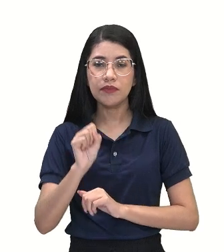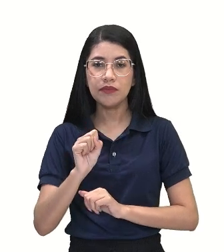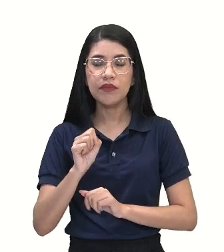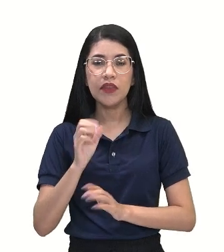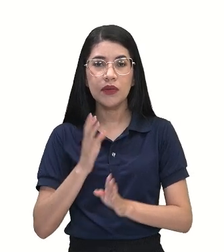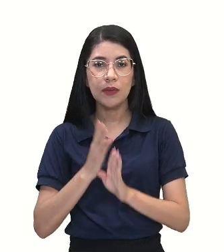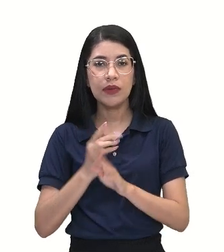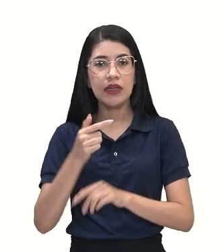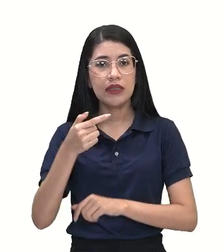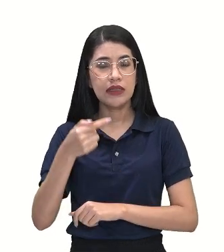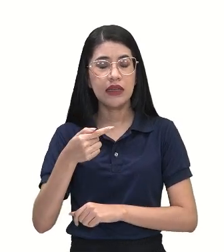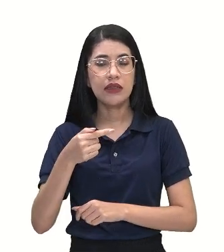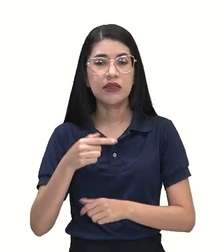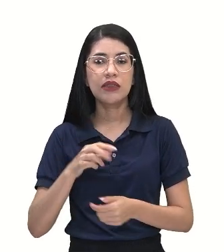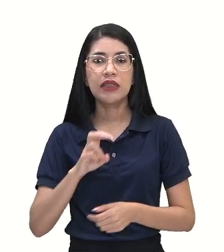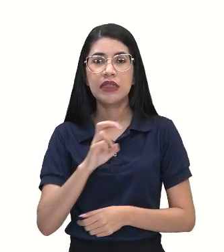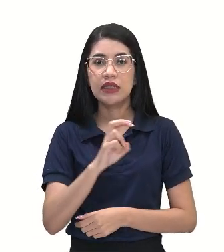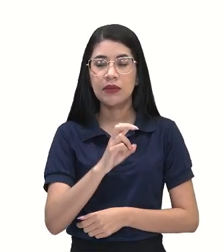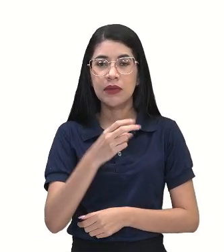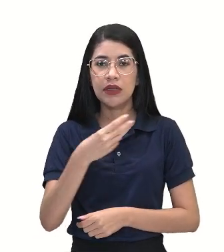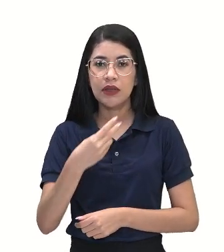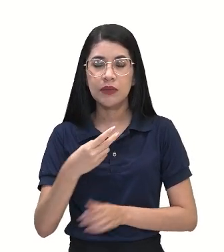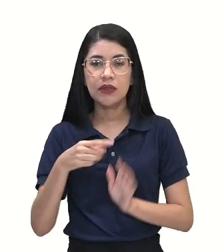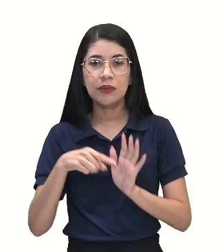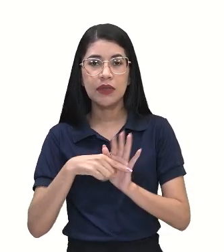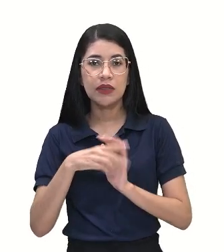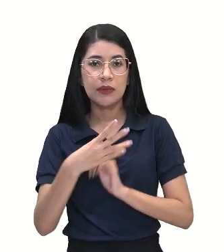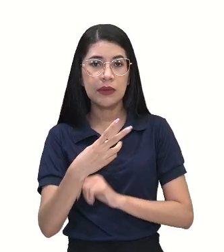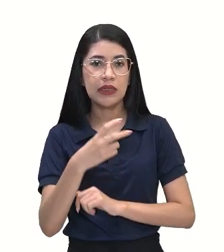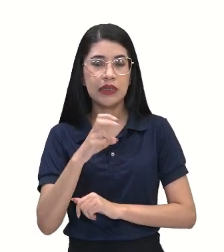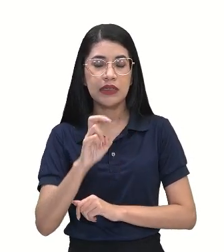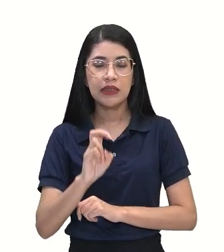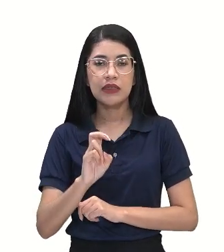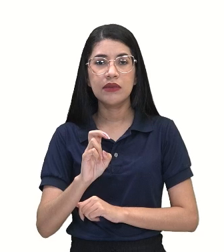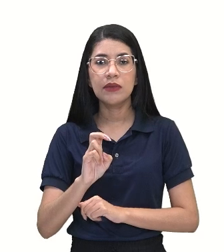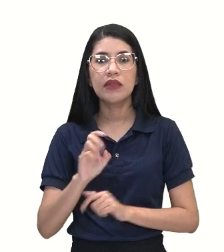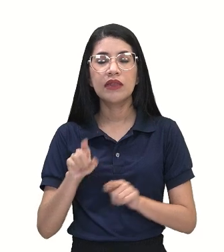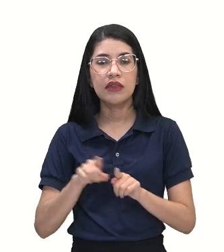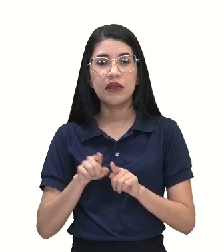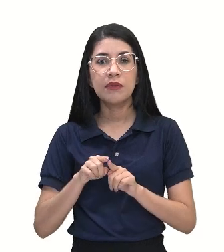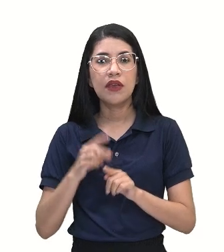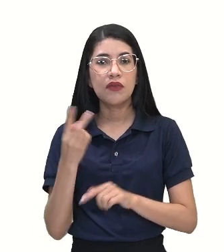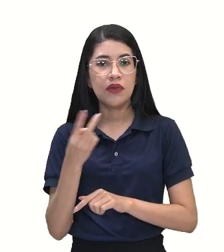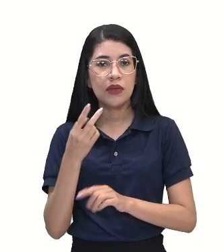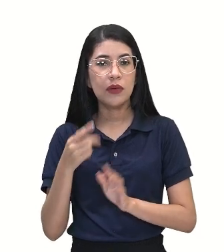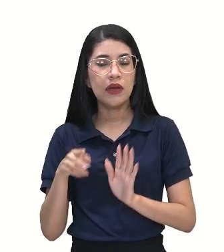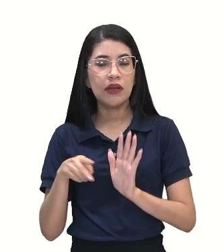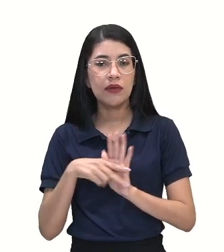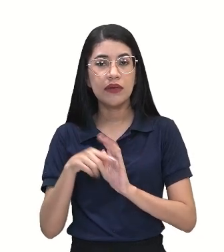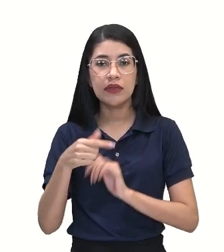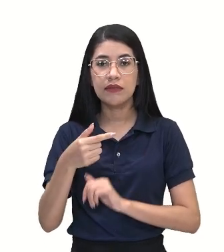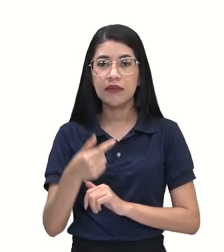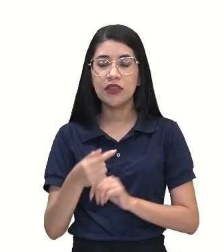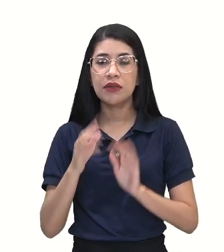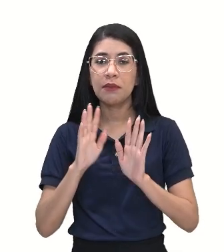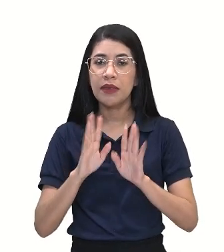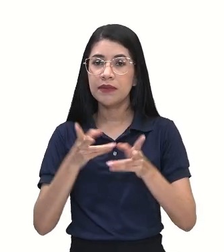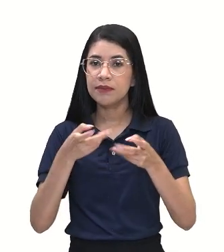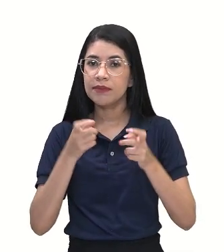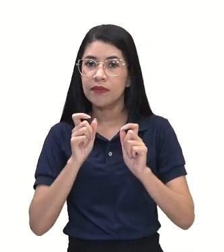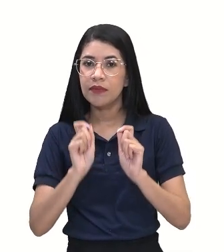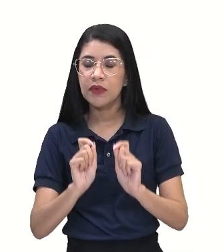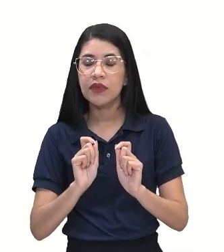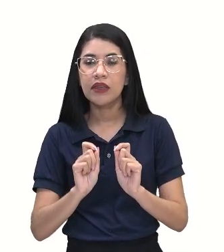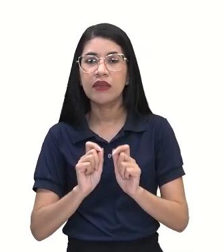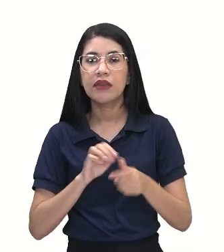subtrair 52 menos 45, você vai encontrar 7 também. Só que veja que o problema aqui é